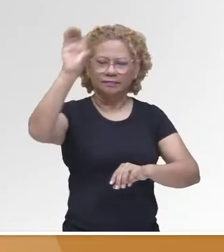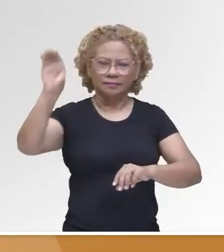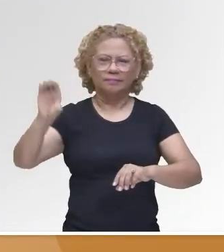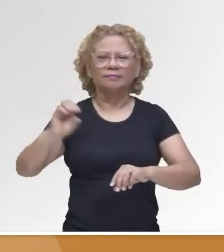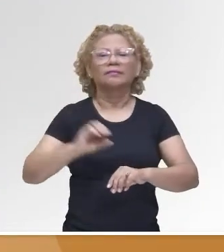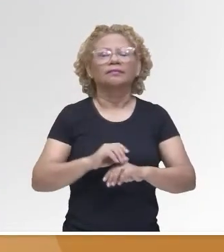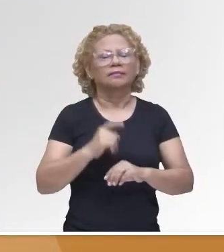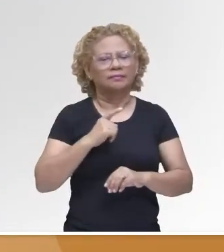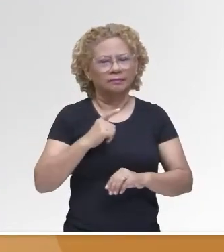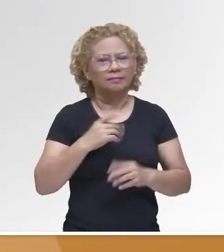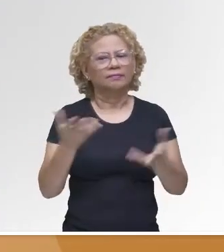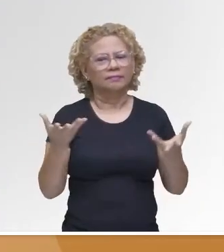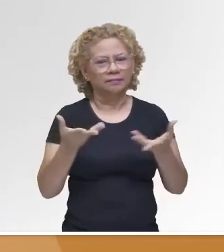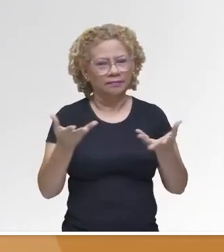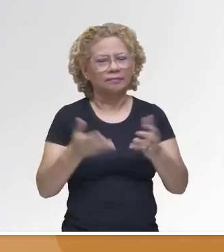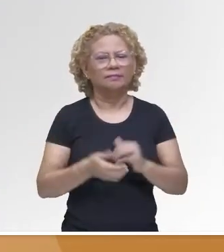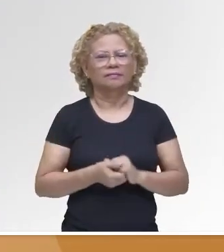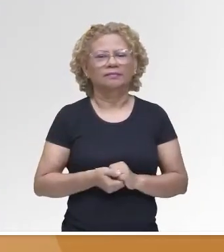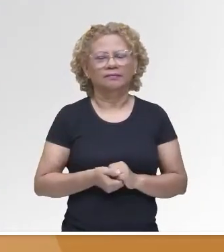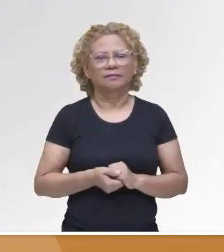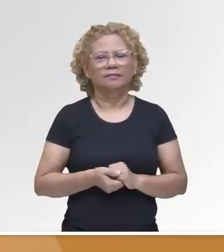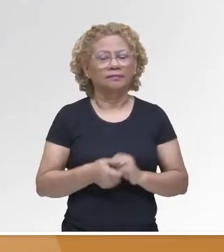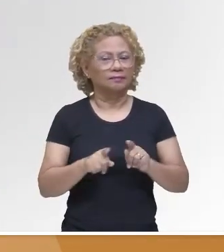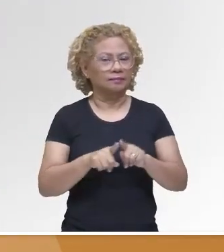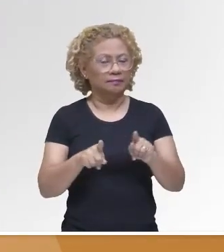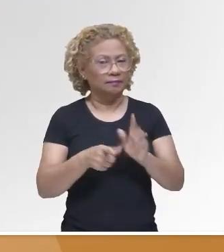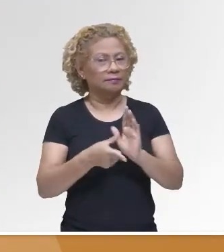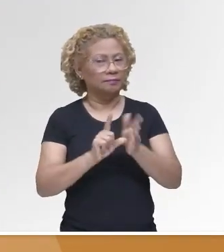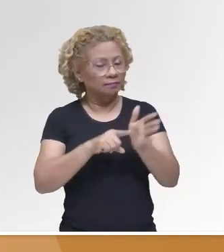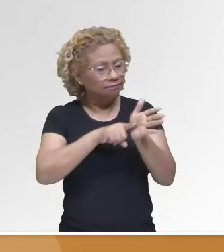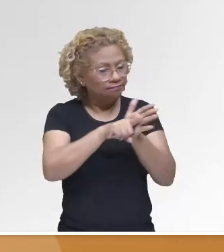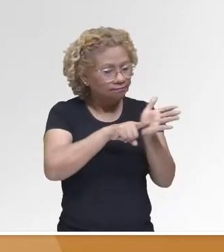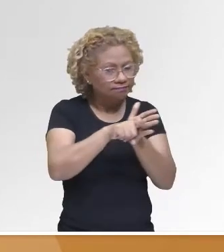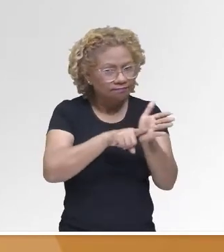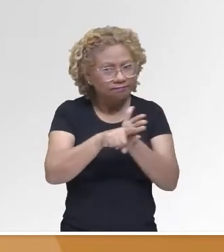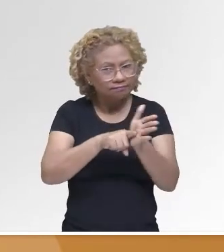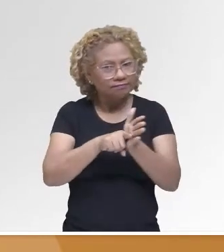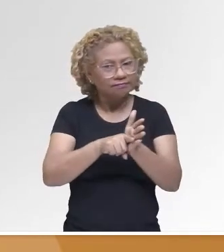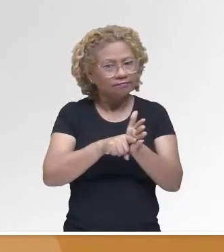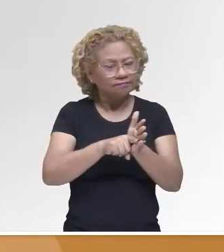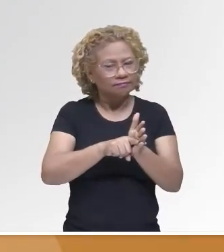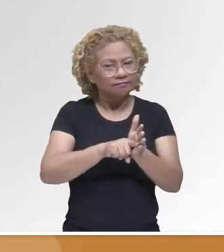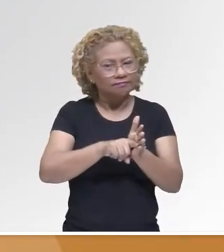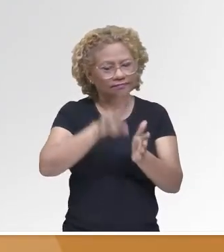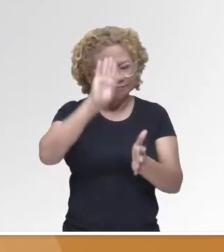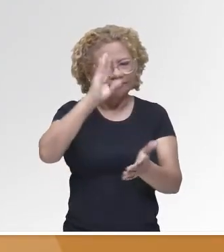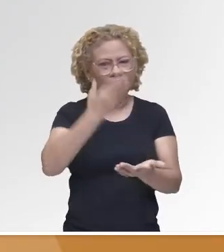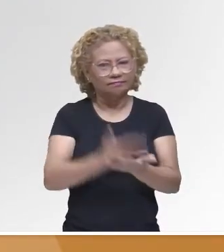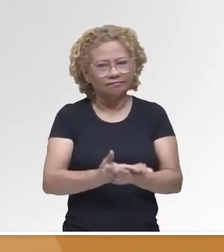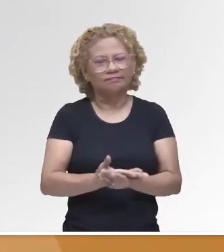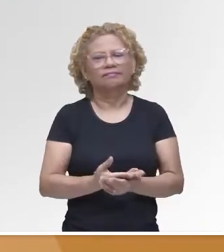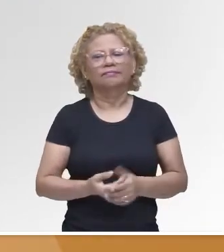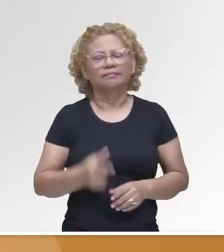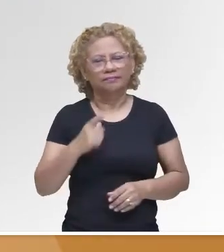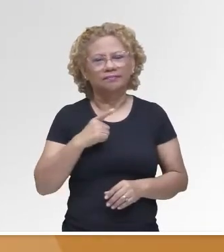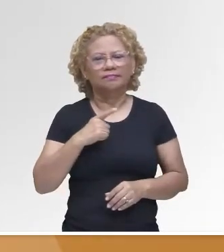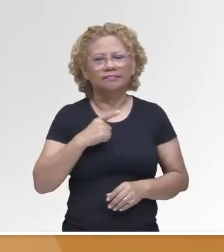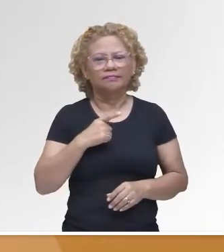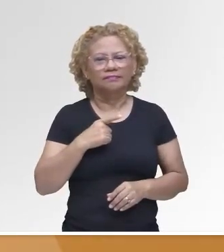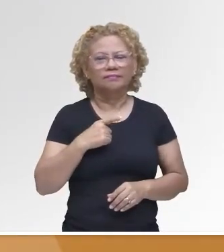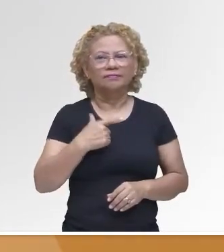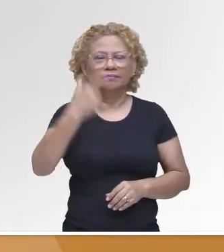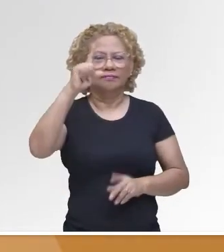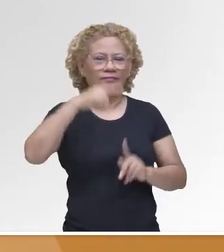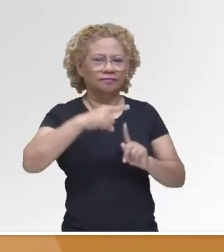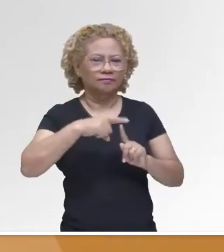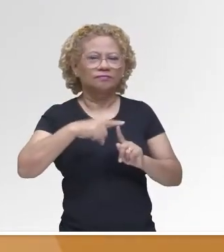método, da pesquisa, e aí chegou-se a uma conclusão. Daqui, sabe lá quantos mil anos, pode ser que tenha outra, né? Já